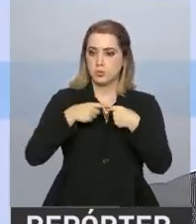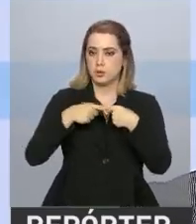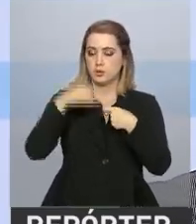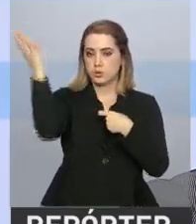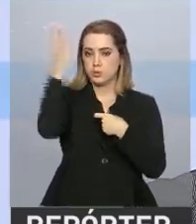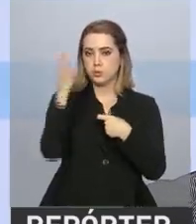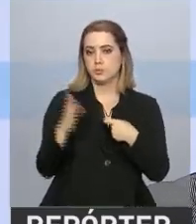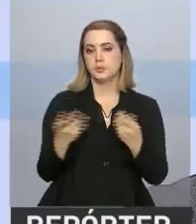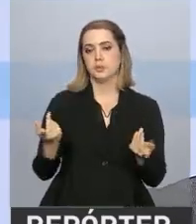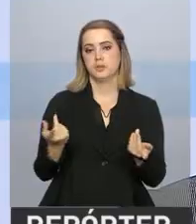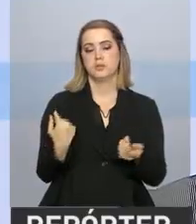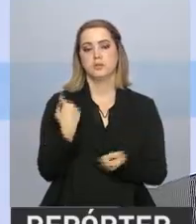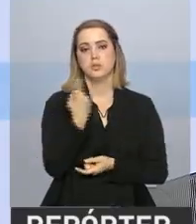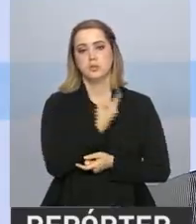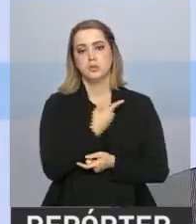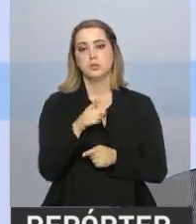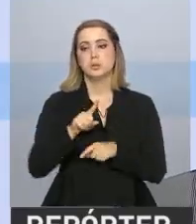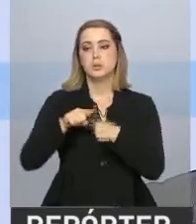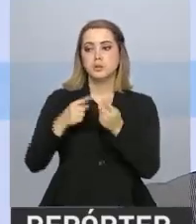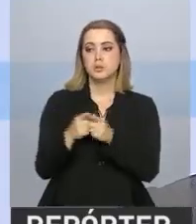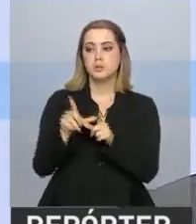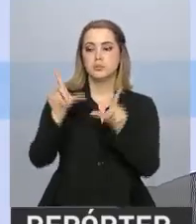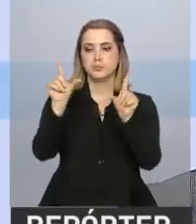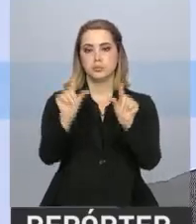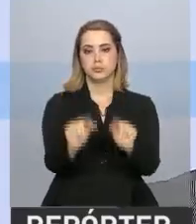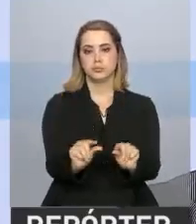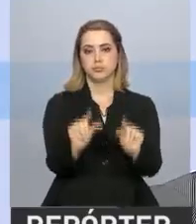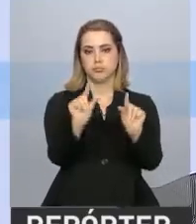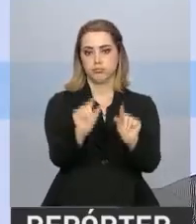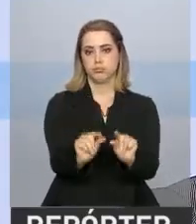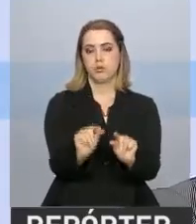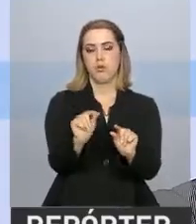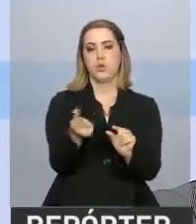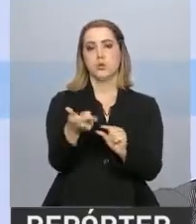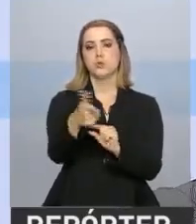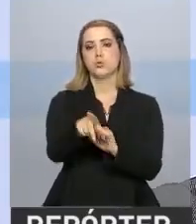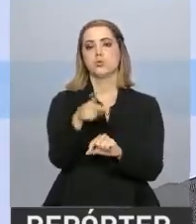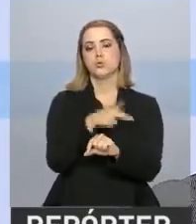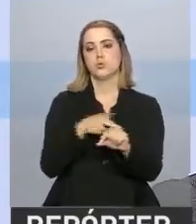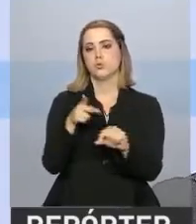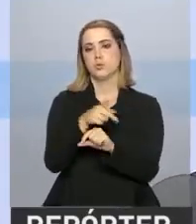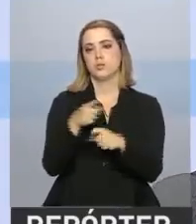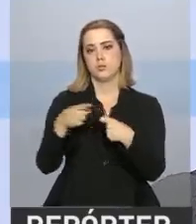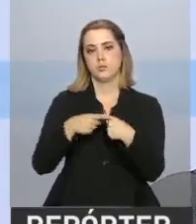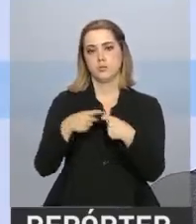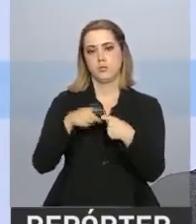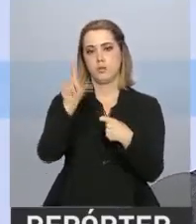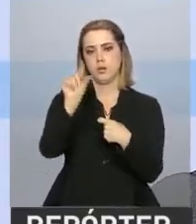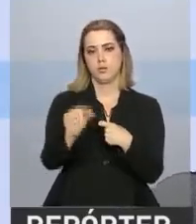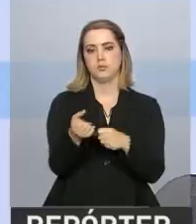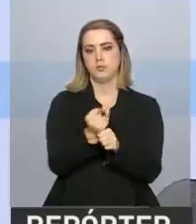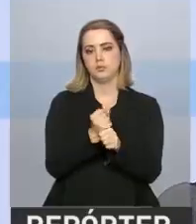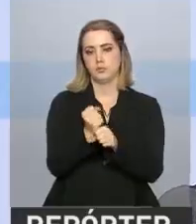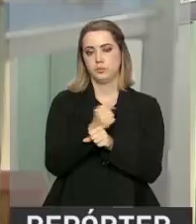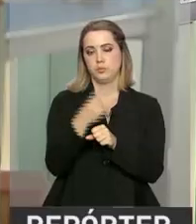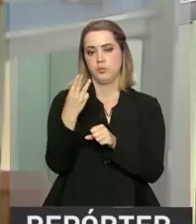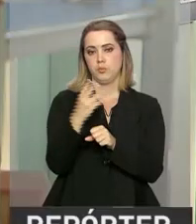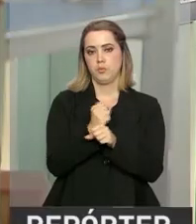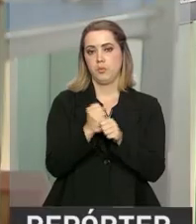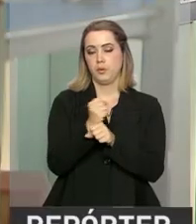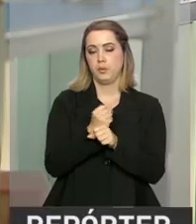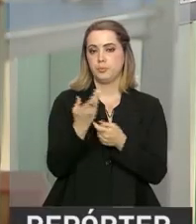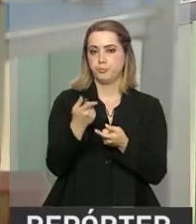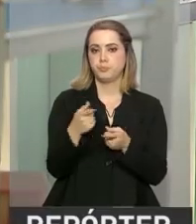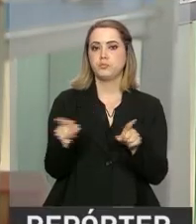nós solicitamos menos reposição de médic médicos cubanos que completam seus 3 anos de permanência